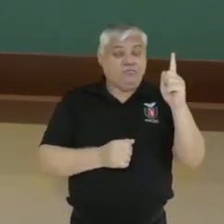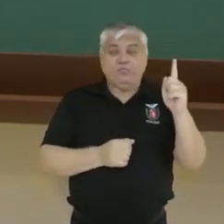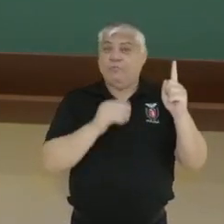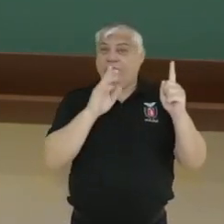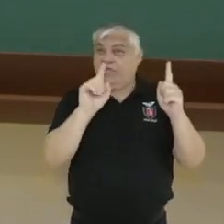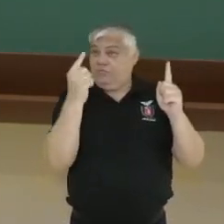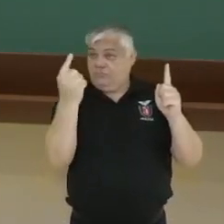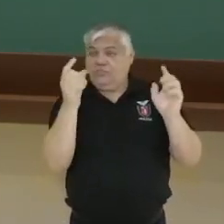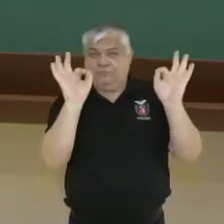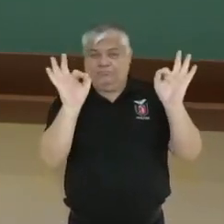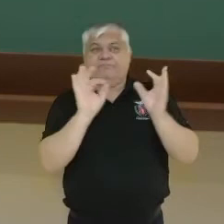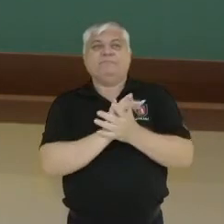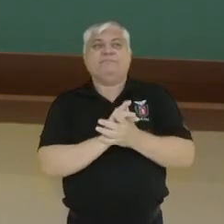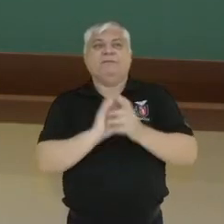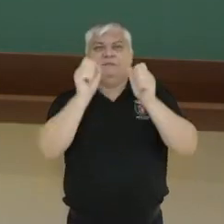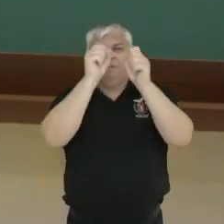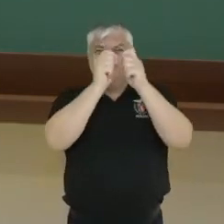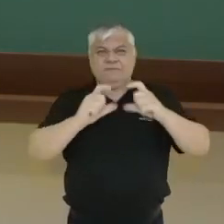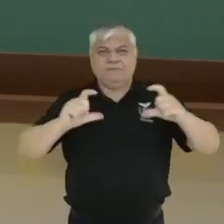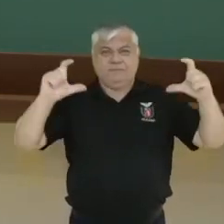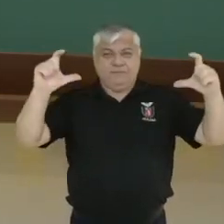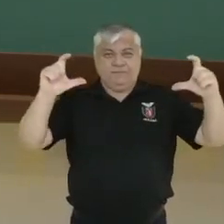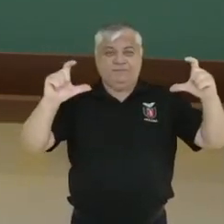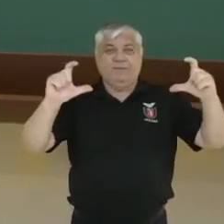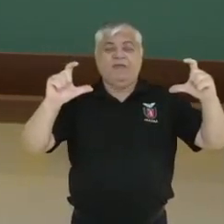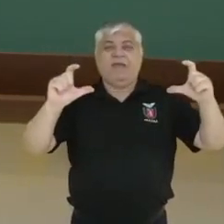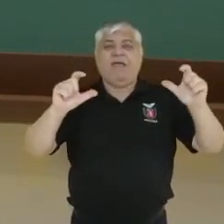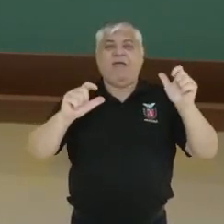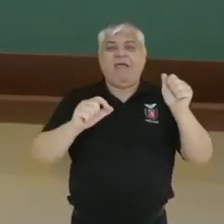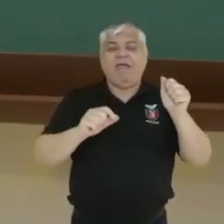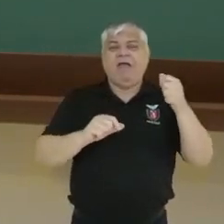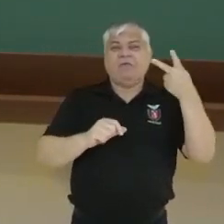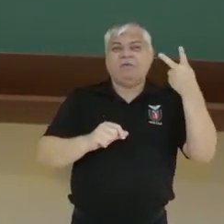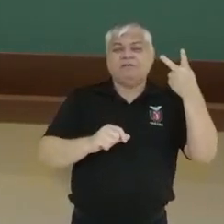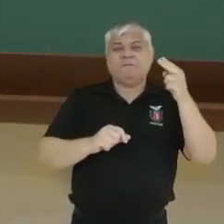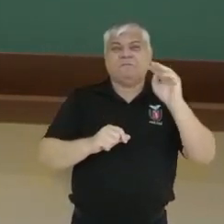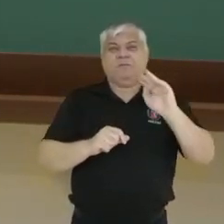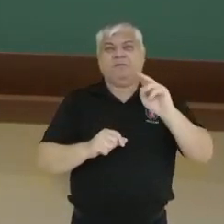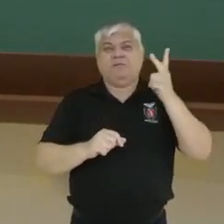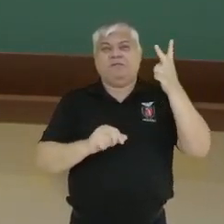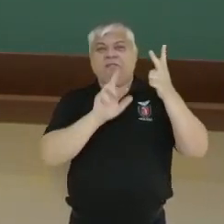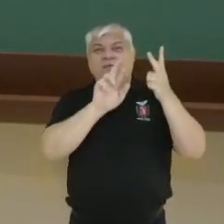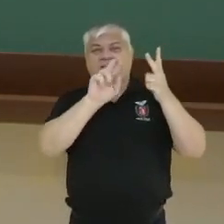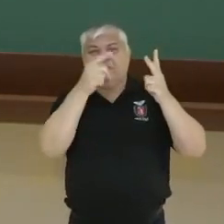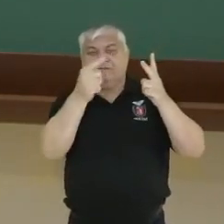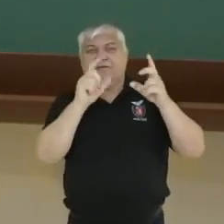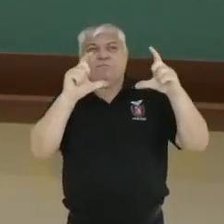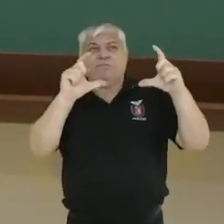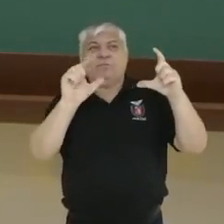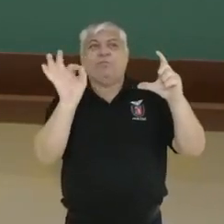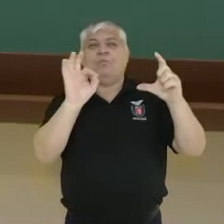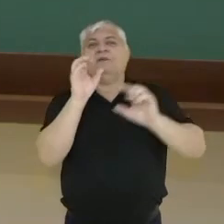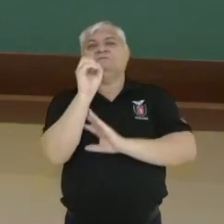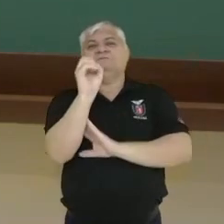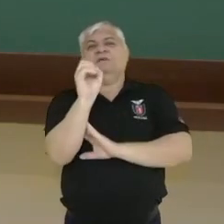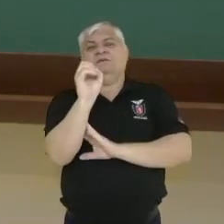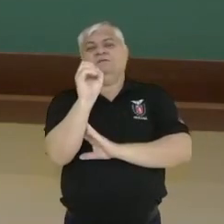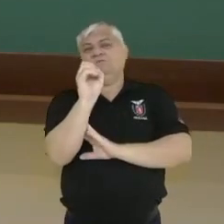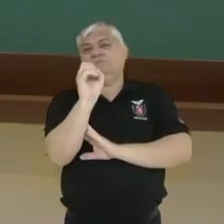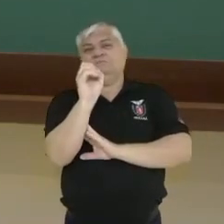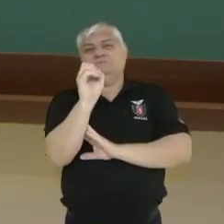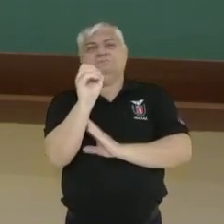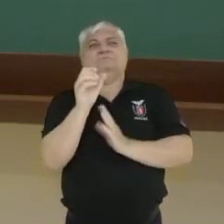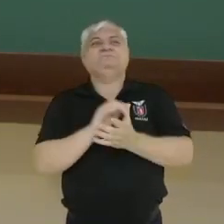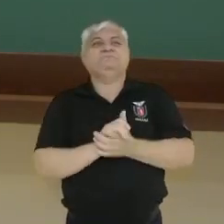Pegamos aquela expressão aqui, é igual a quem? Ah, professor, não tem nada. Se não tem nada, ela é igual a